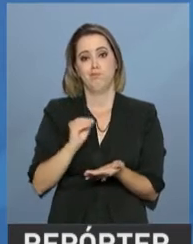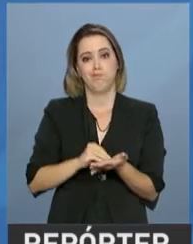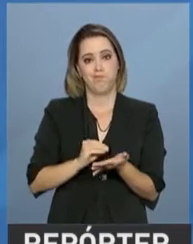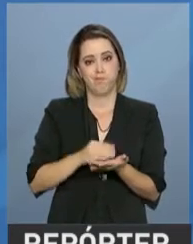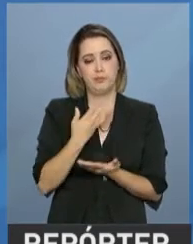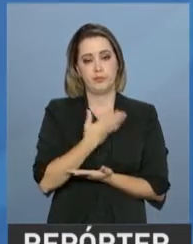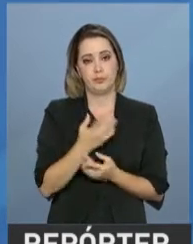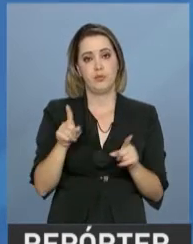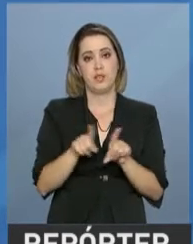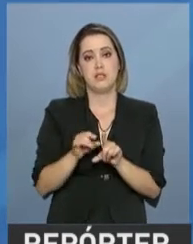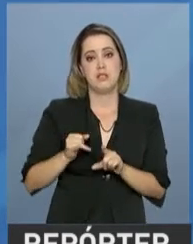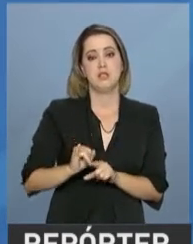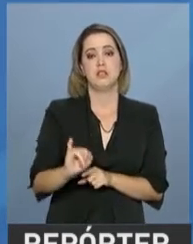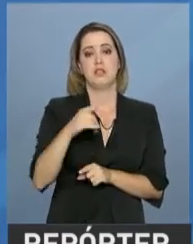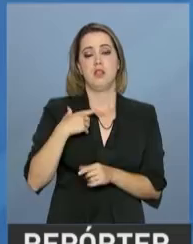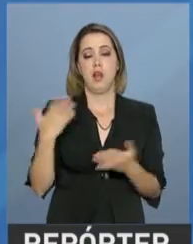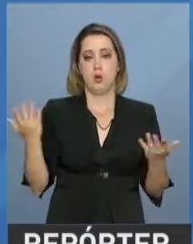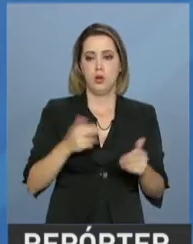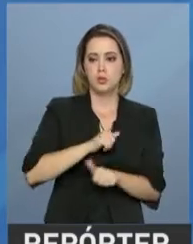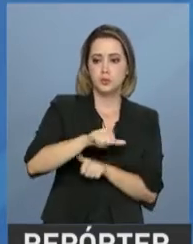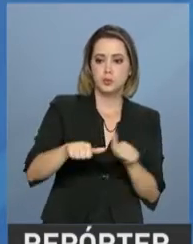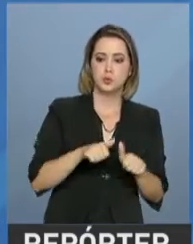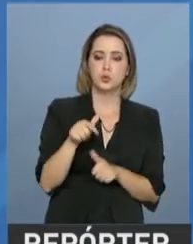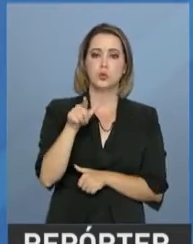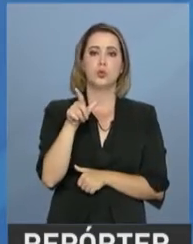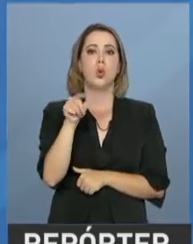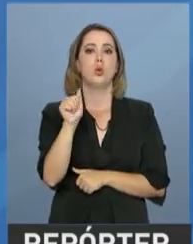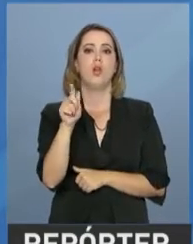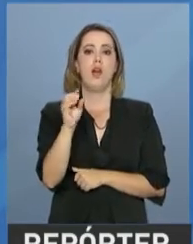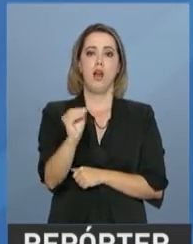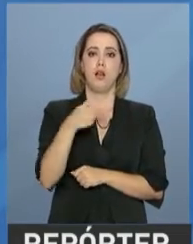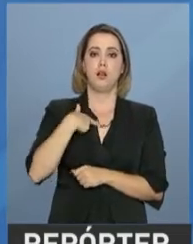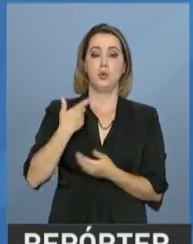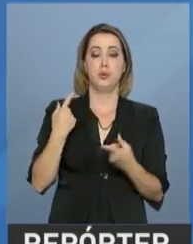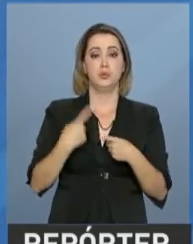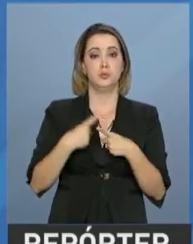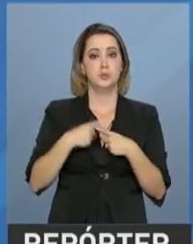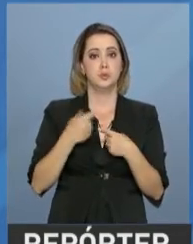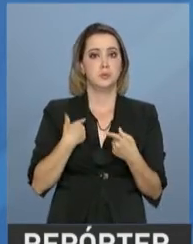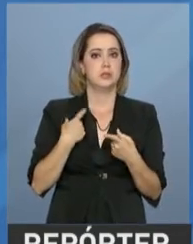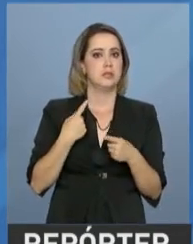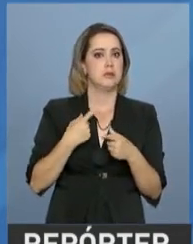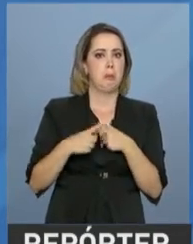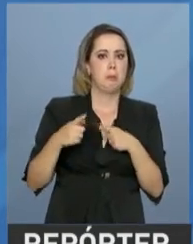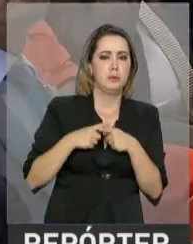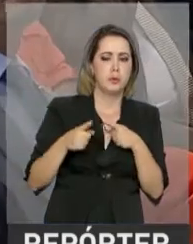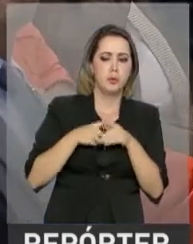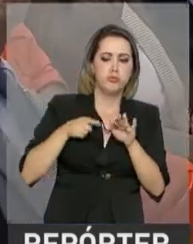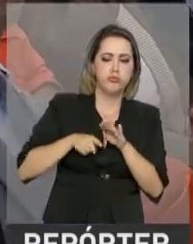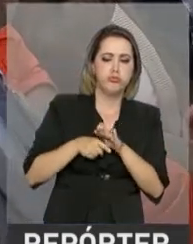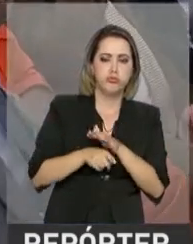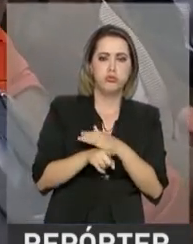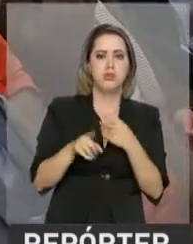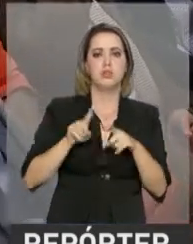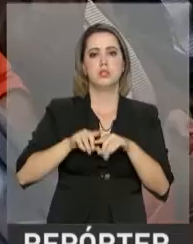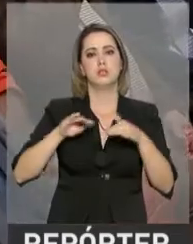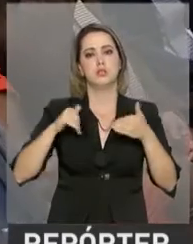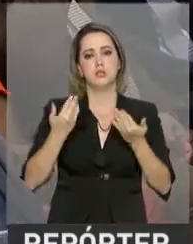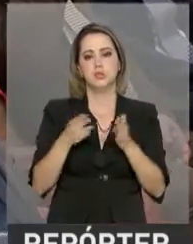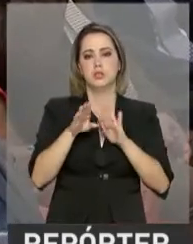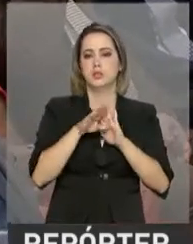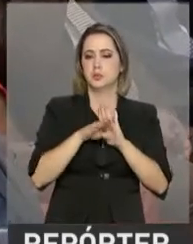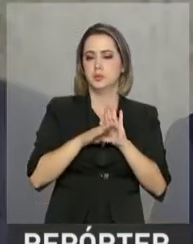que a retirada de água do paranoá é uma das medidas para evitar que o racionamento é grave e garantiu que a medida não vai